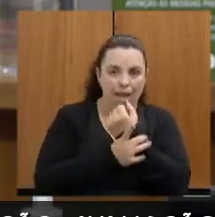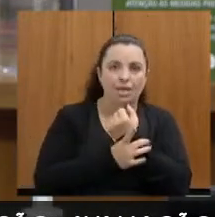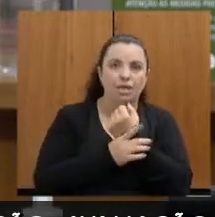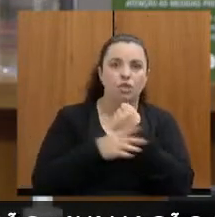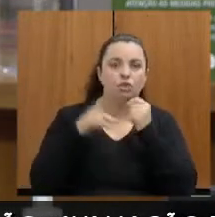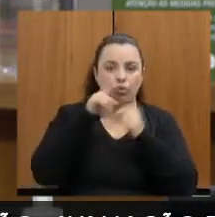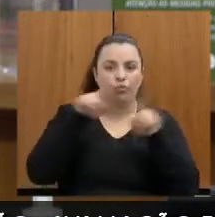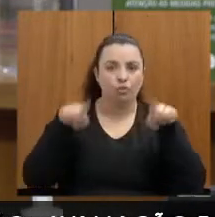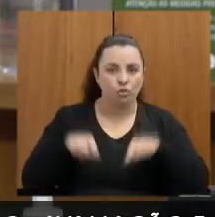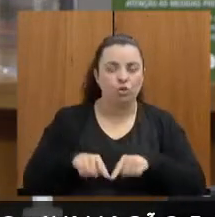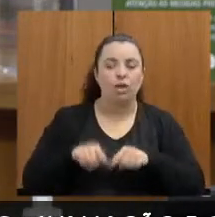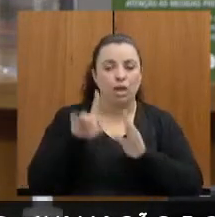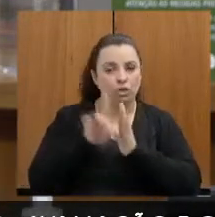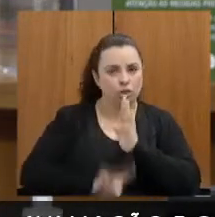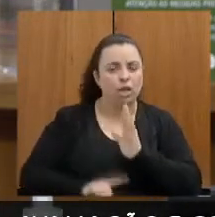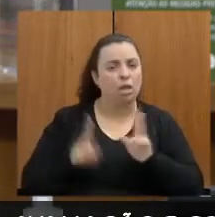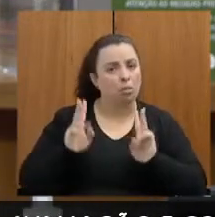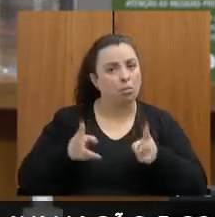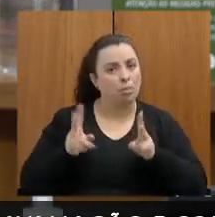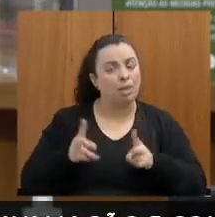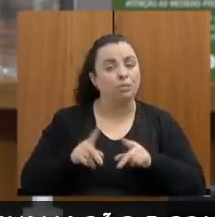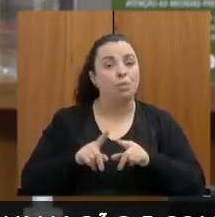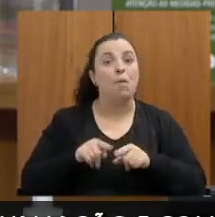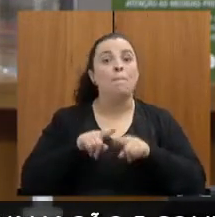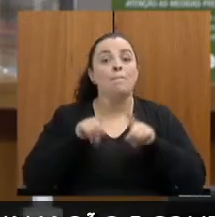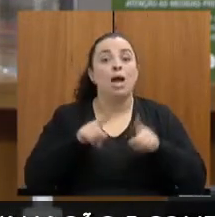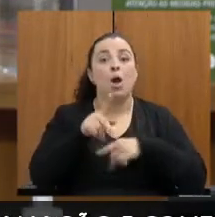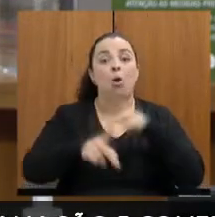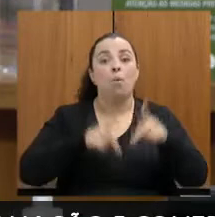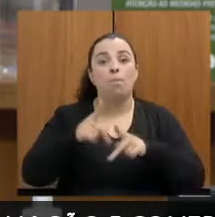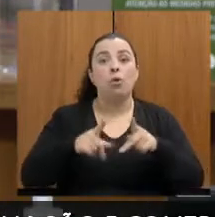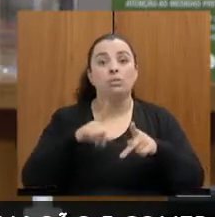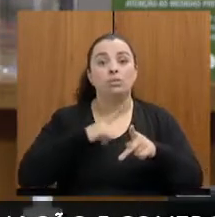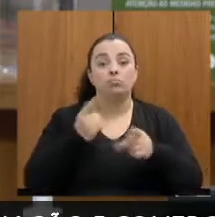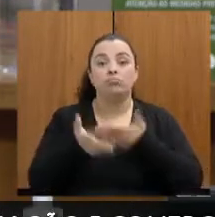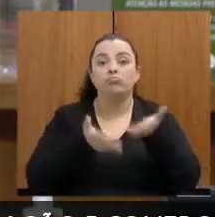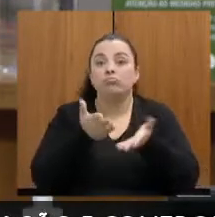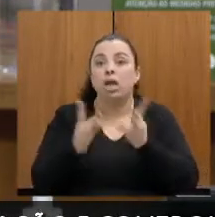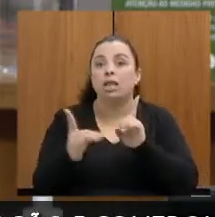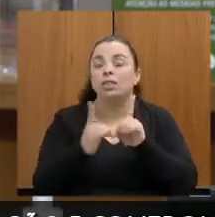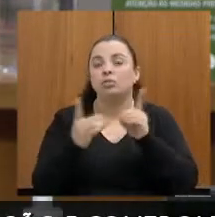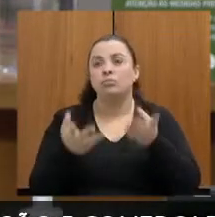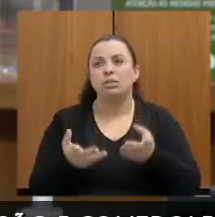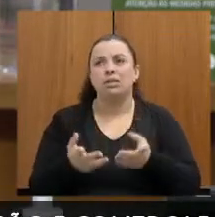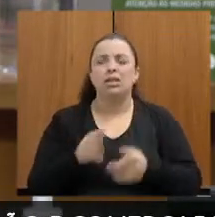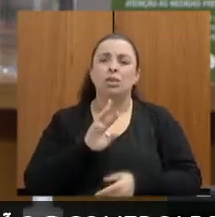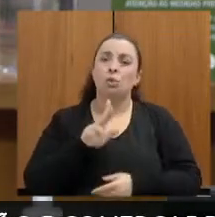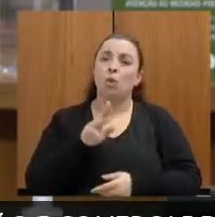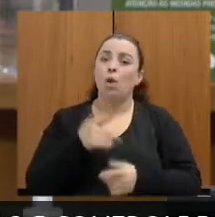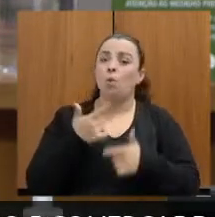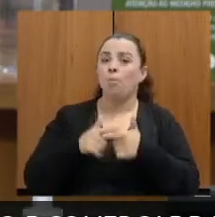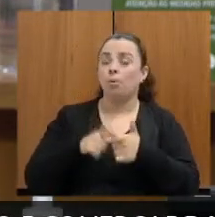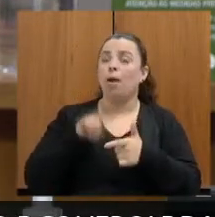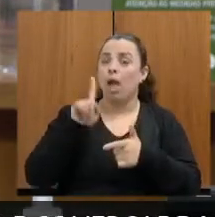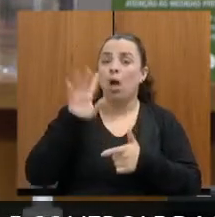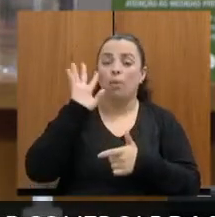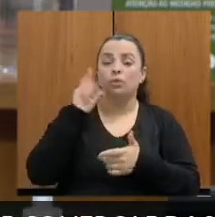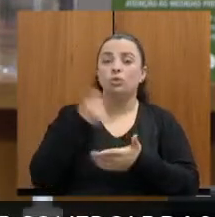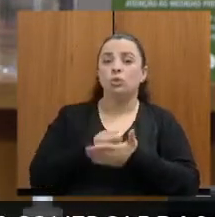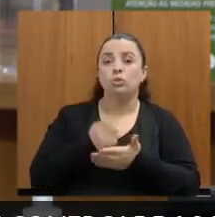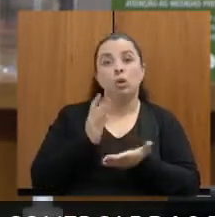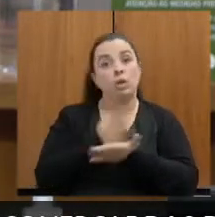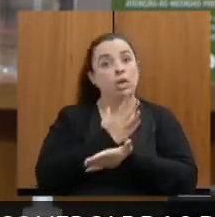sendo melhor atendido então a gente dá um ver como como um problema e sim como uma solução em alguns hospitais e